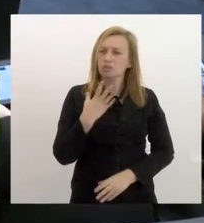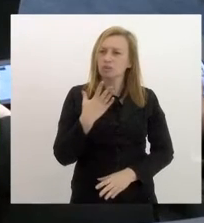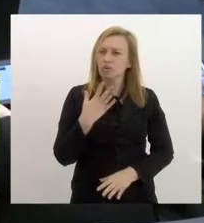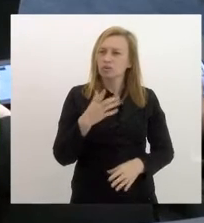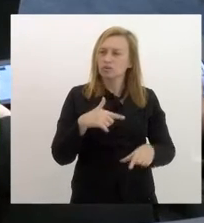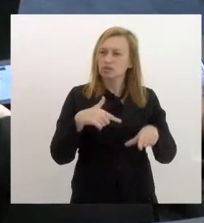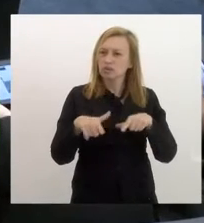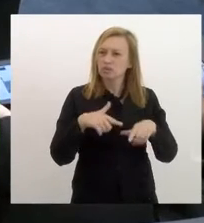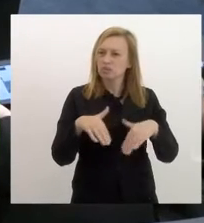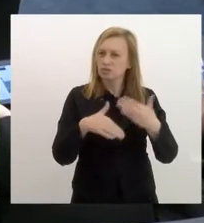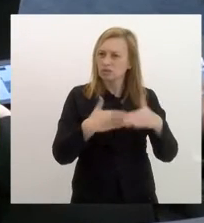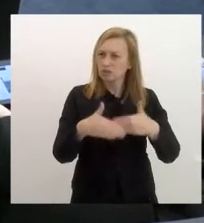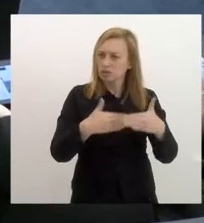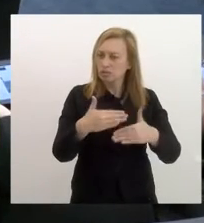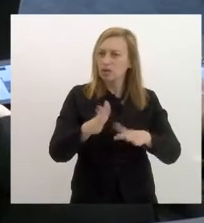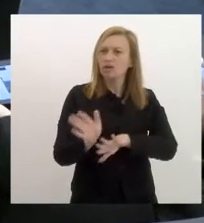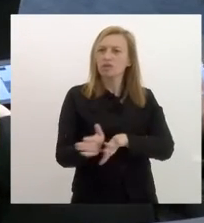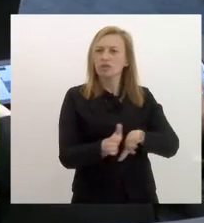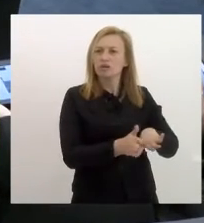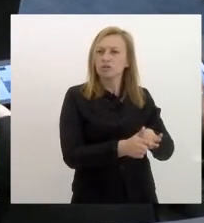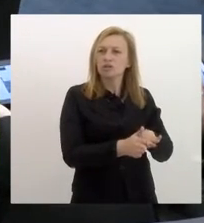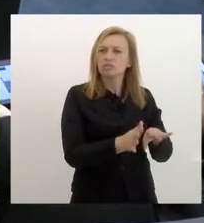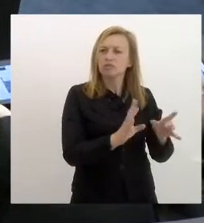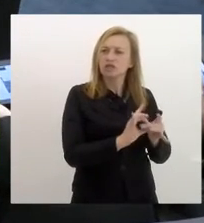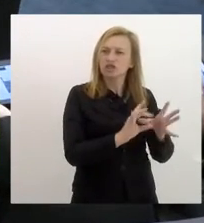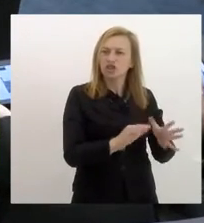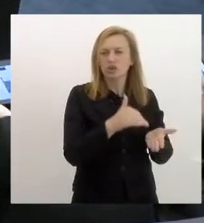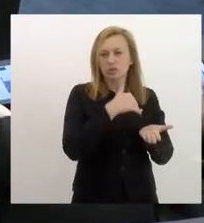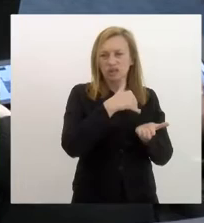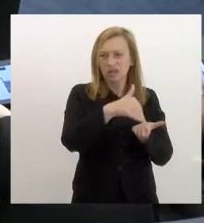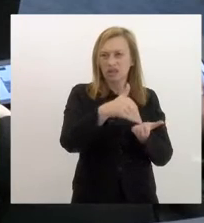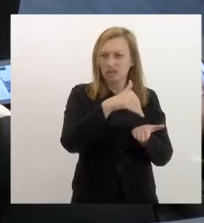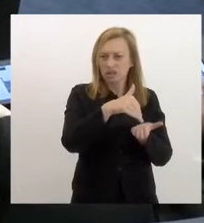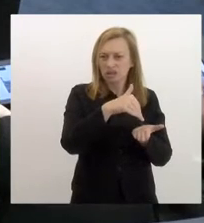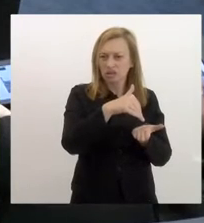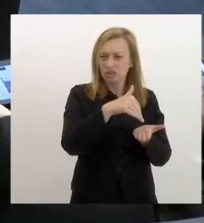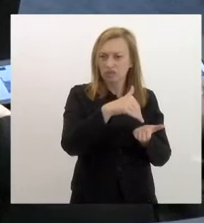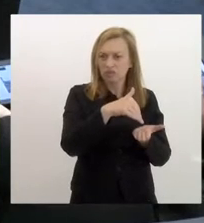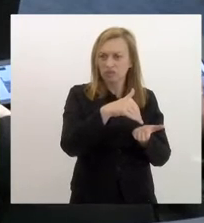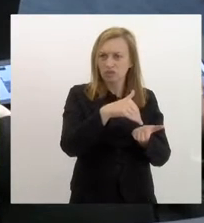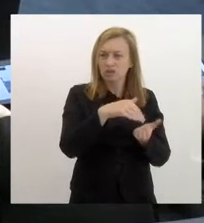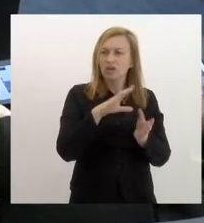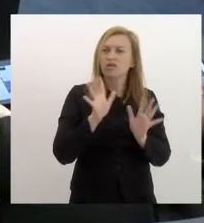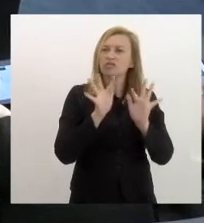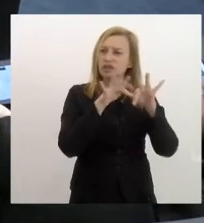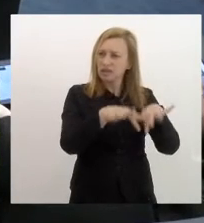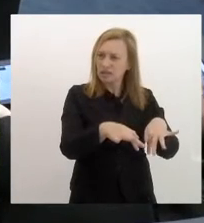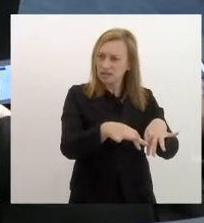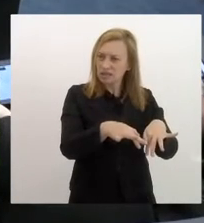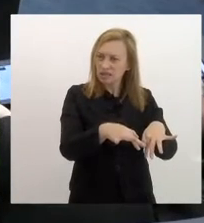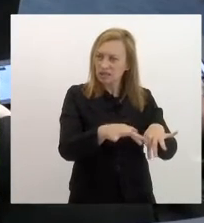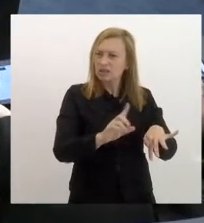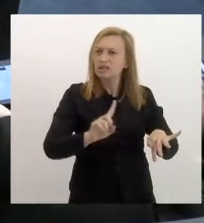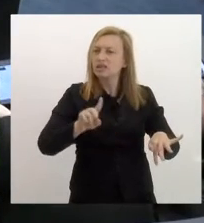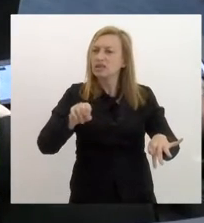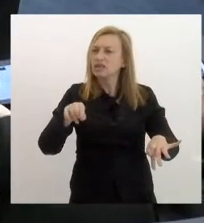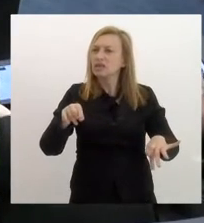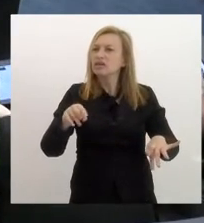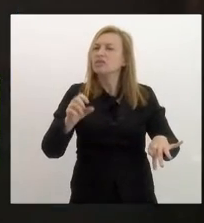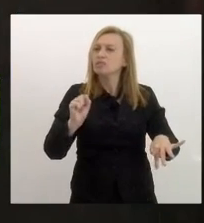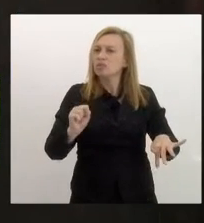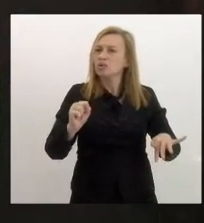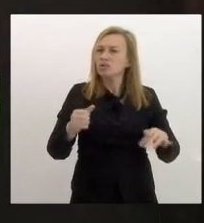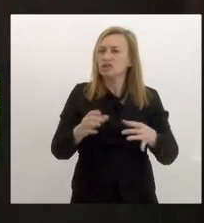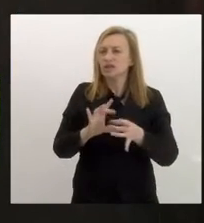trabalho Olha só vamos deixar o secretário secretário concluir aí a gente